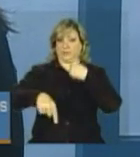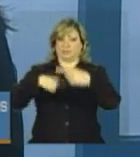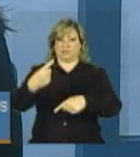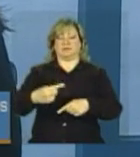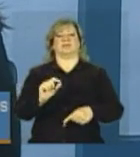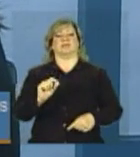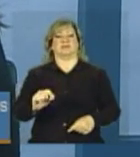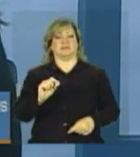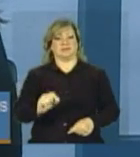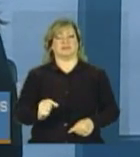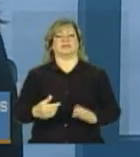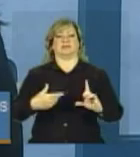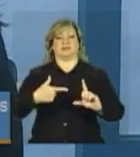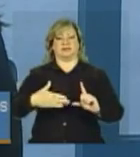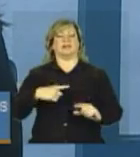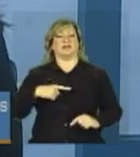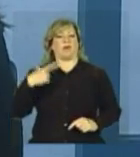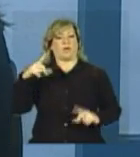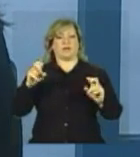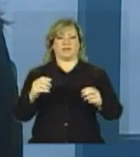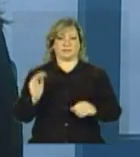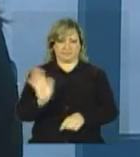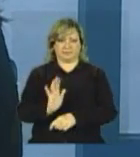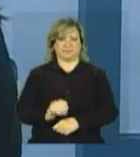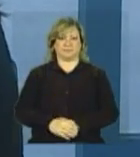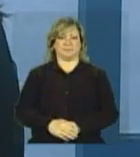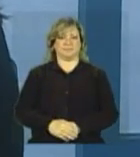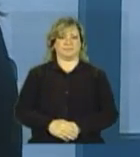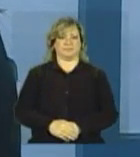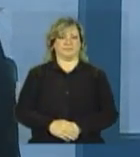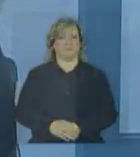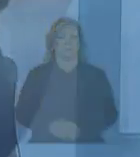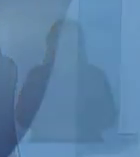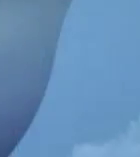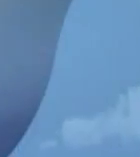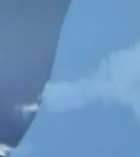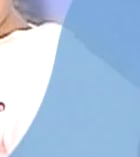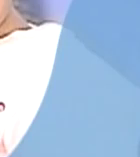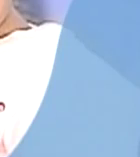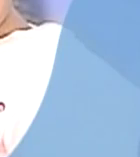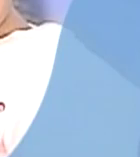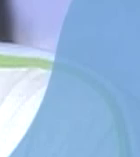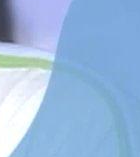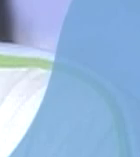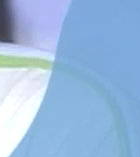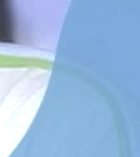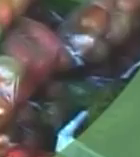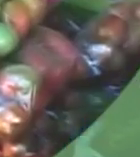próxima teleconferência um outro assunto será debatido. Até lá!